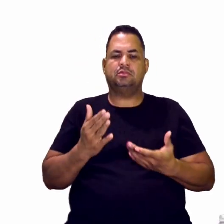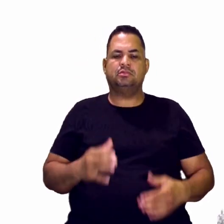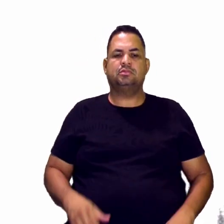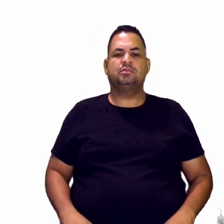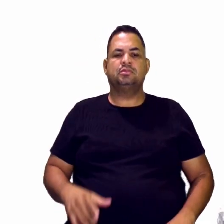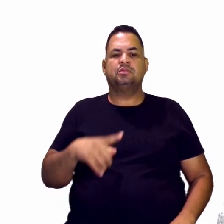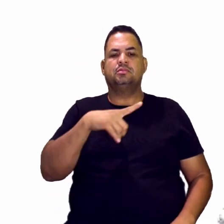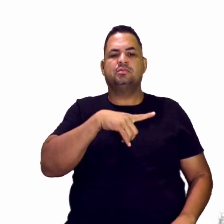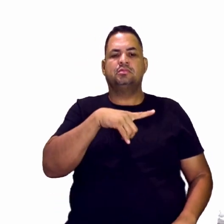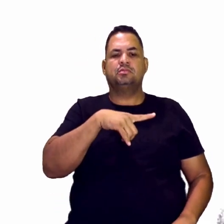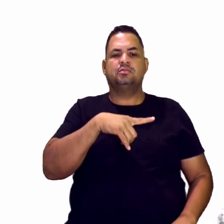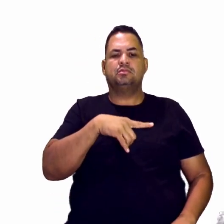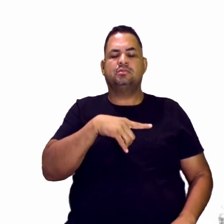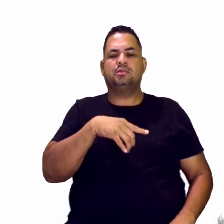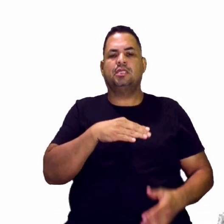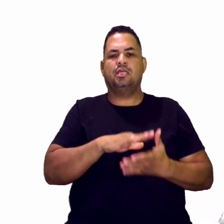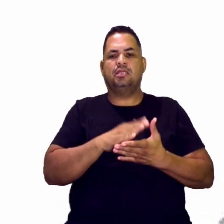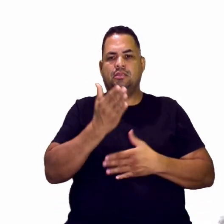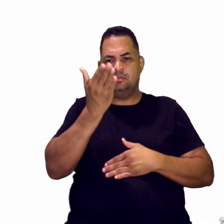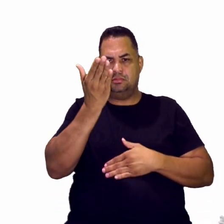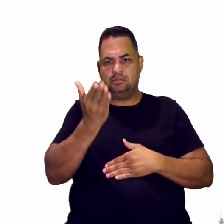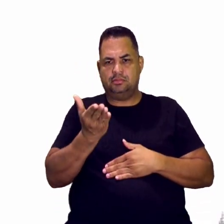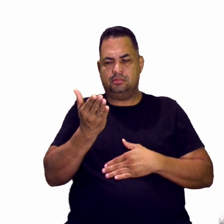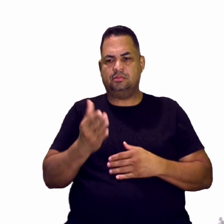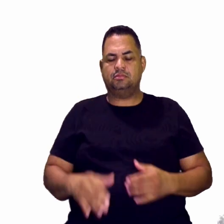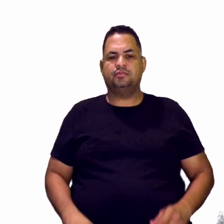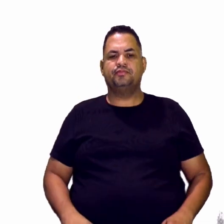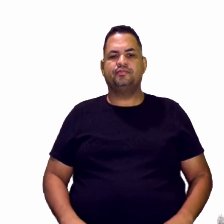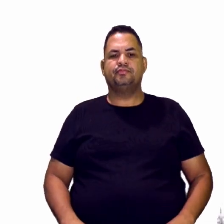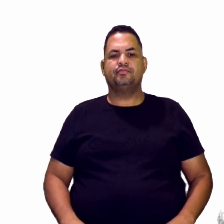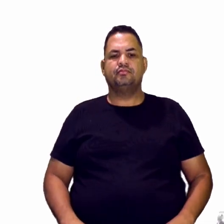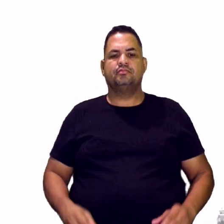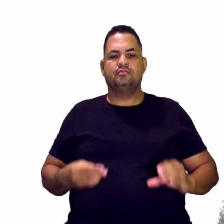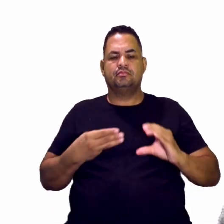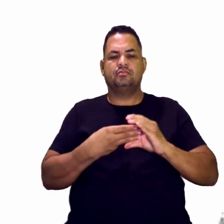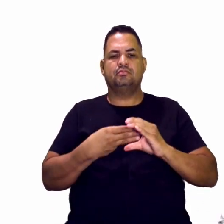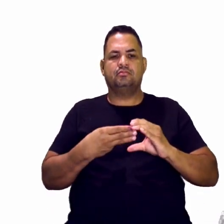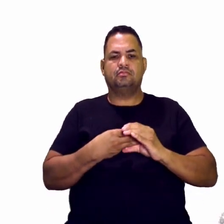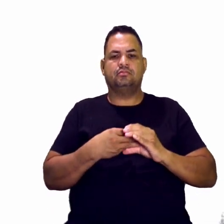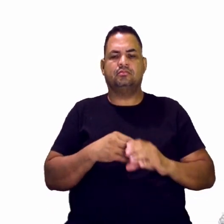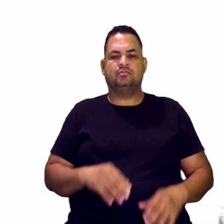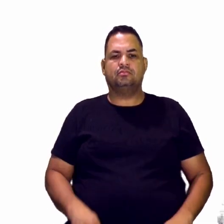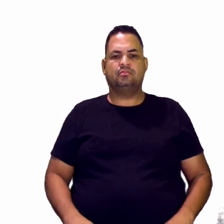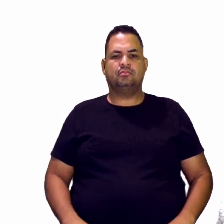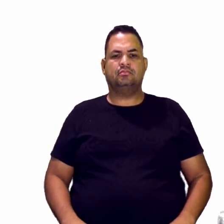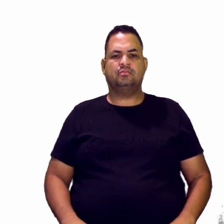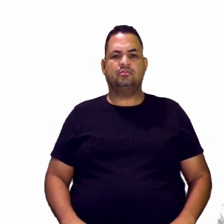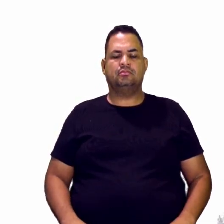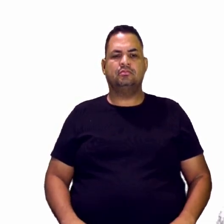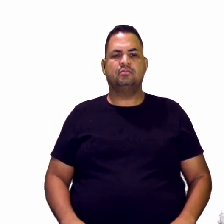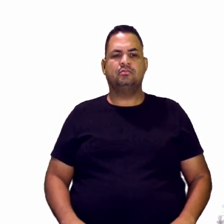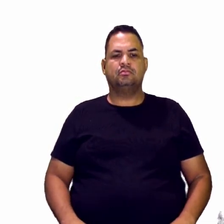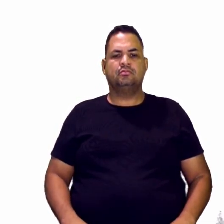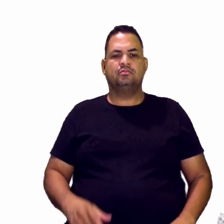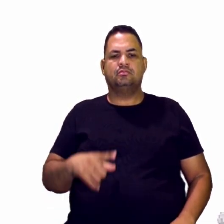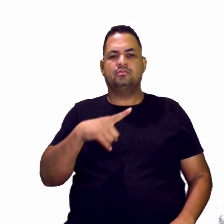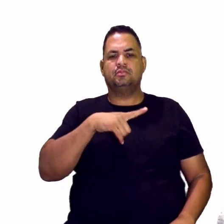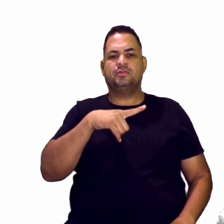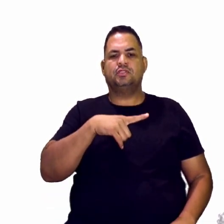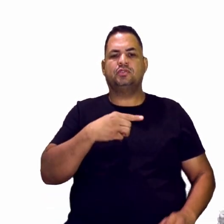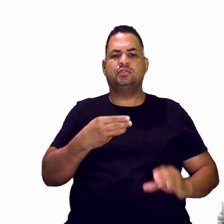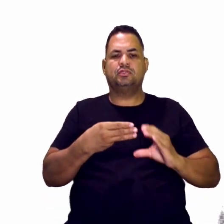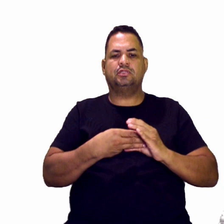vegetal a gente tem a parede celular, tá? Então ela vai envolver apenas as células de